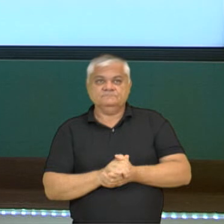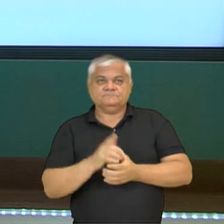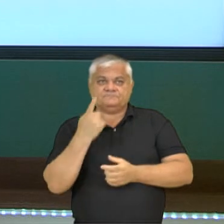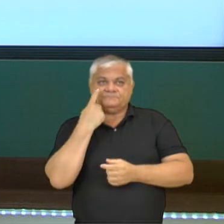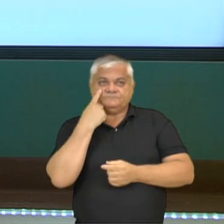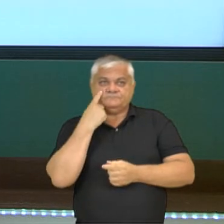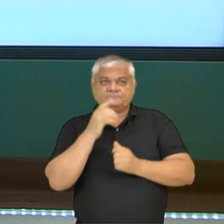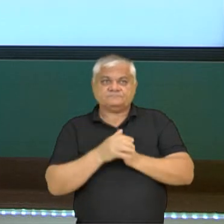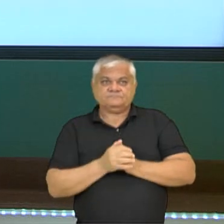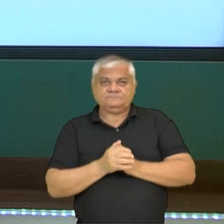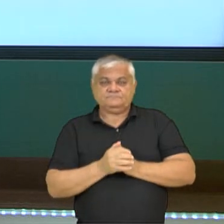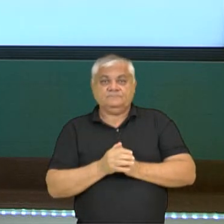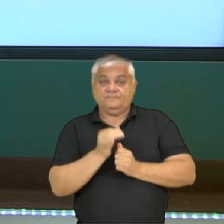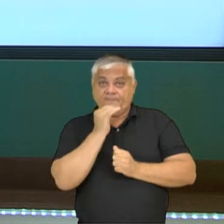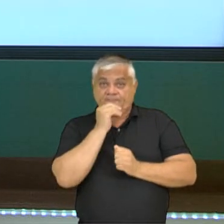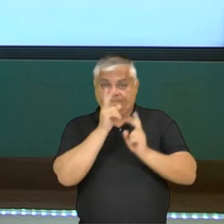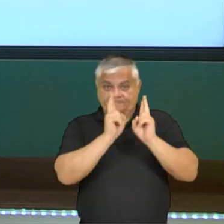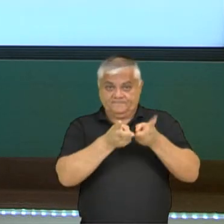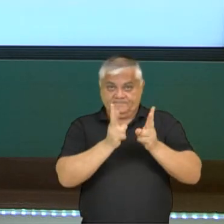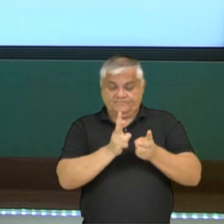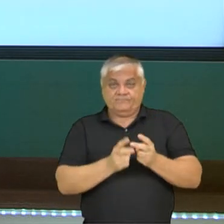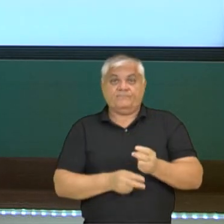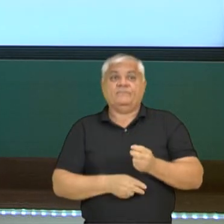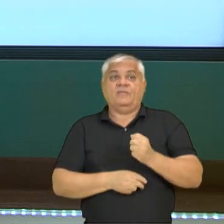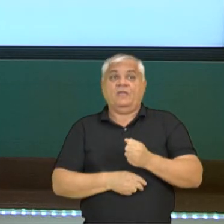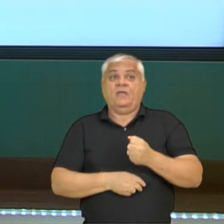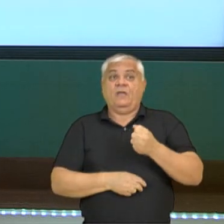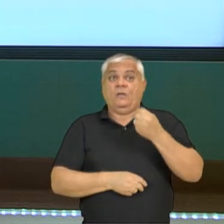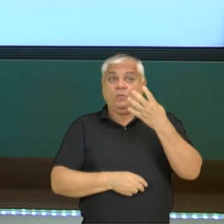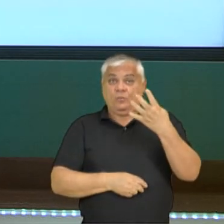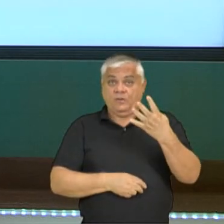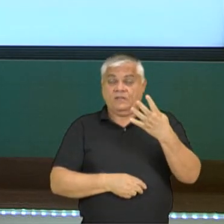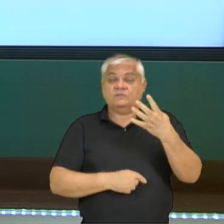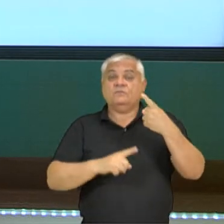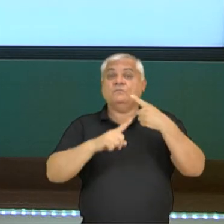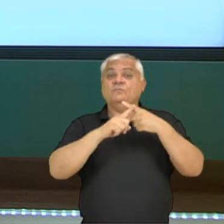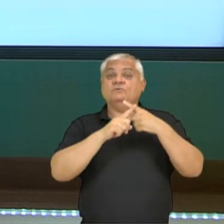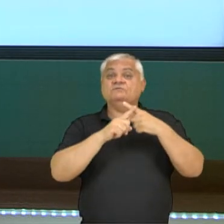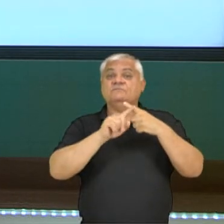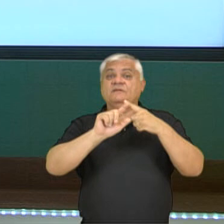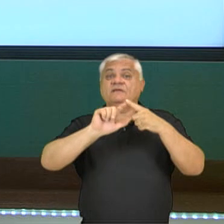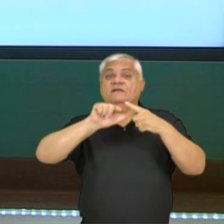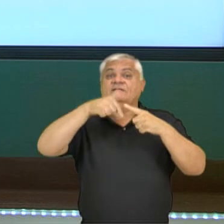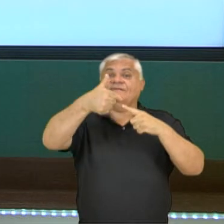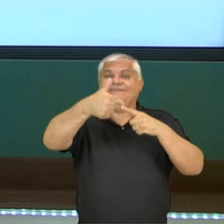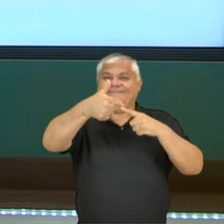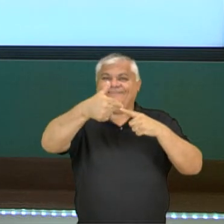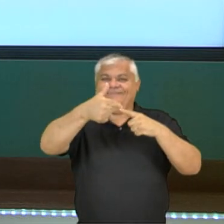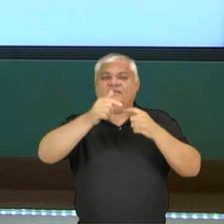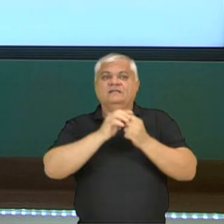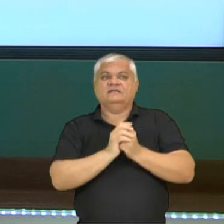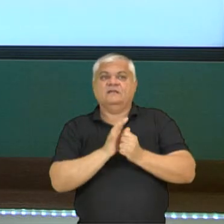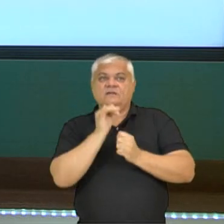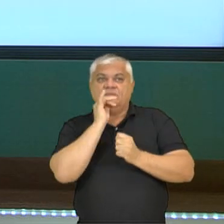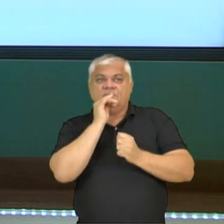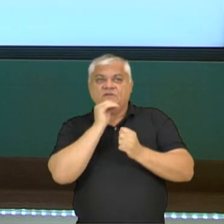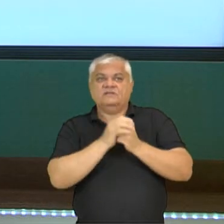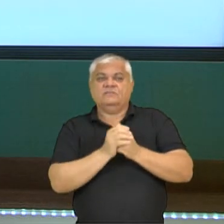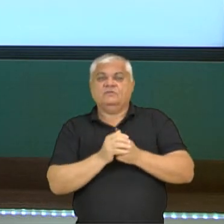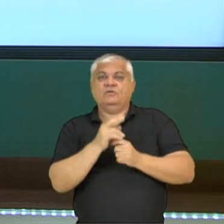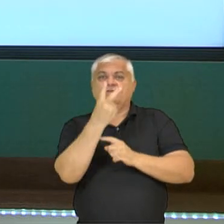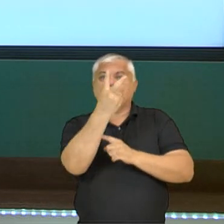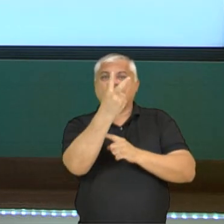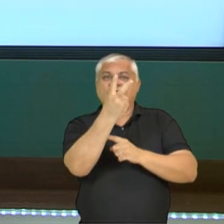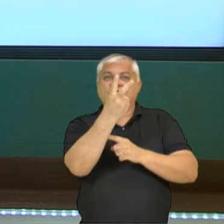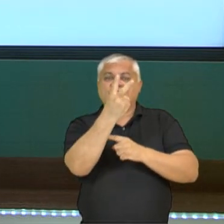ela é eu conservar o 4 e multiplicar pelo inverso da fração. O inverso de